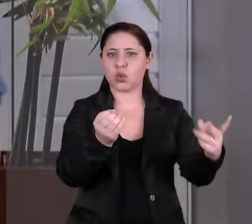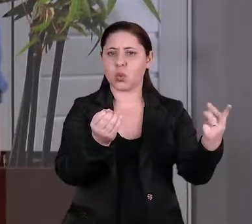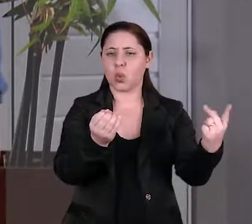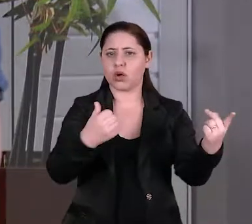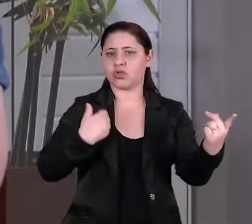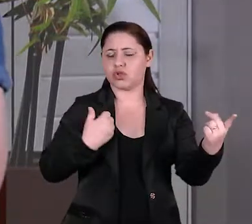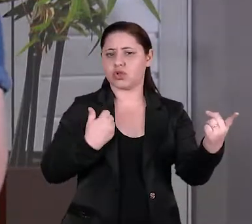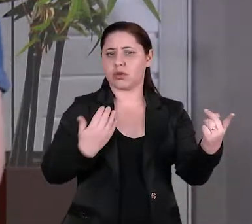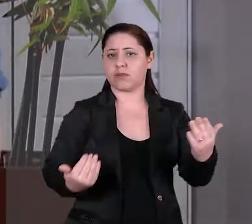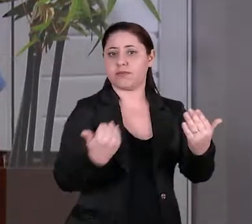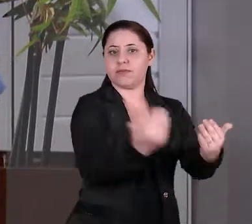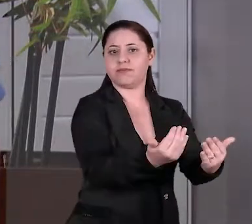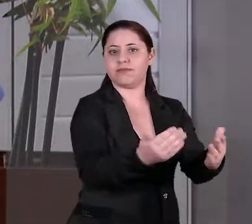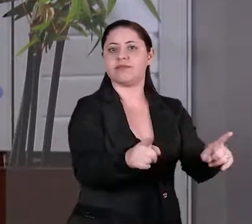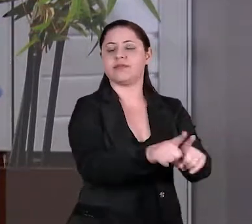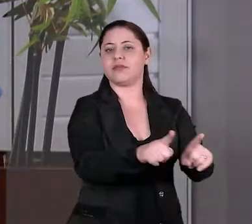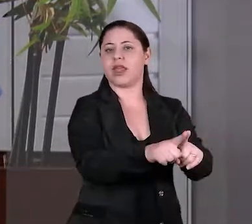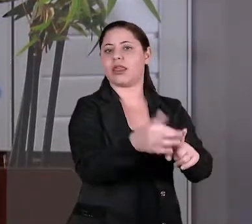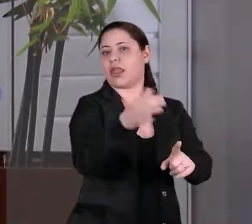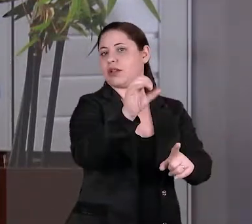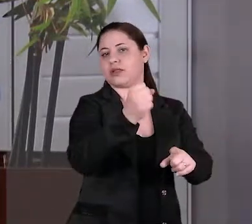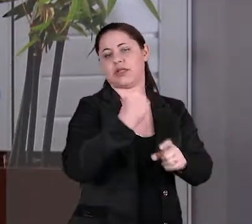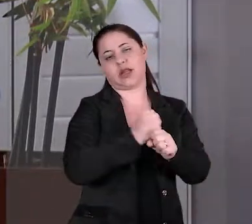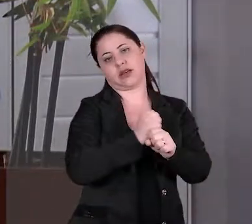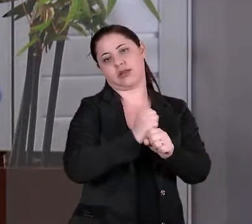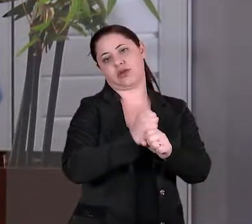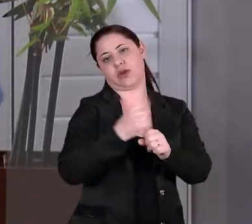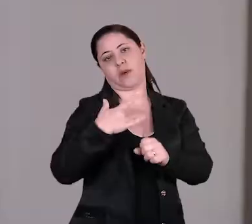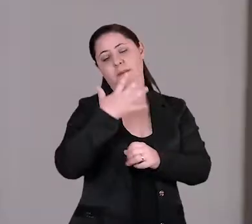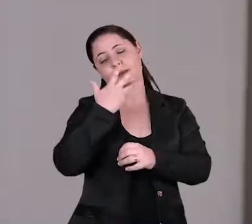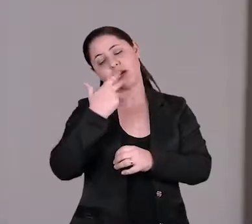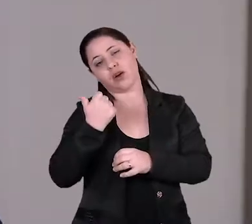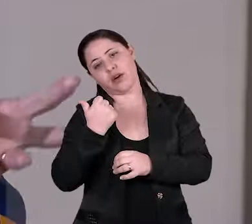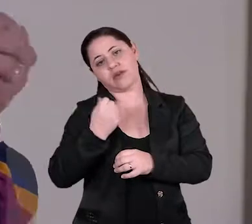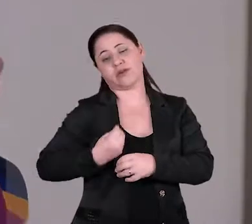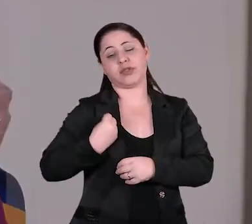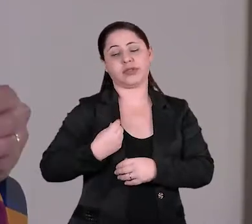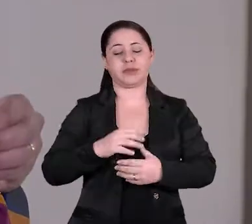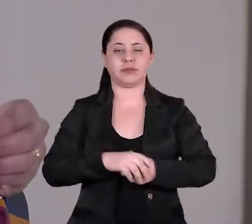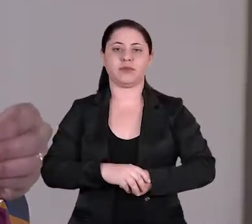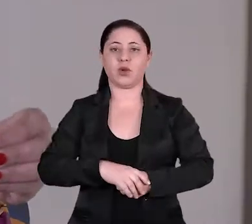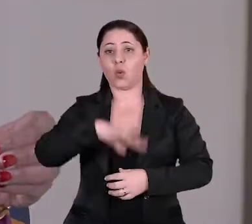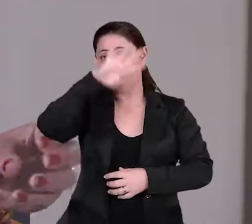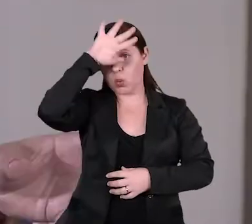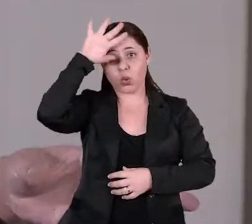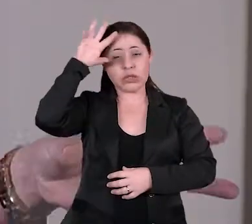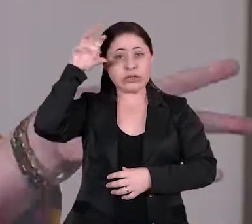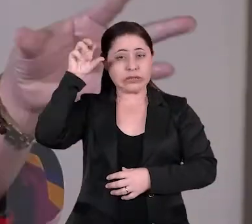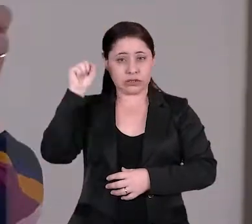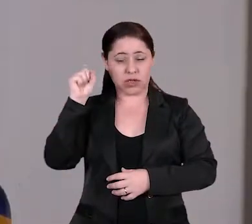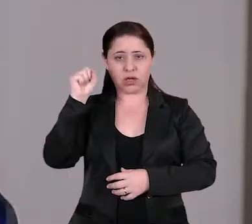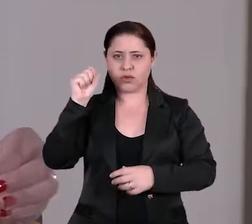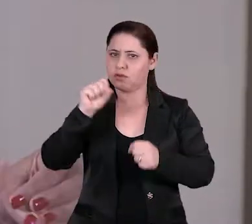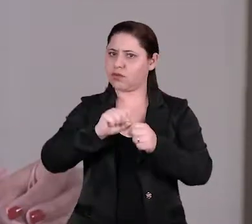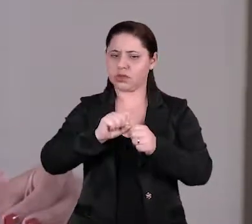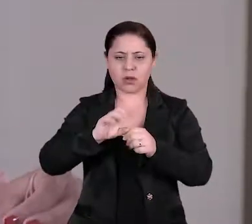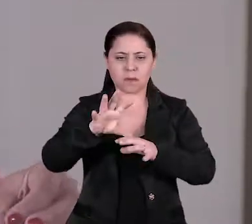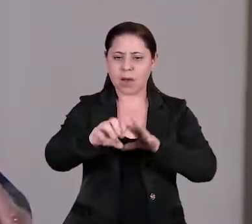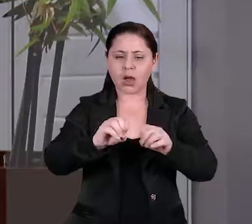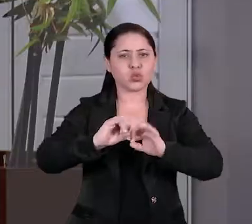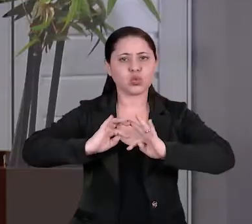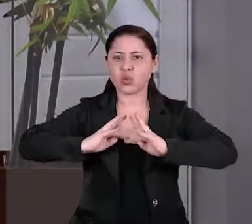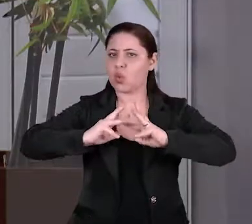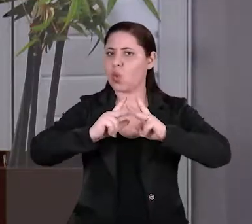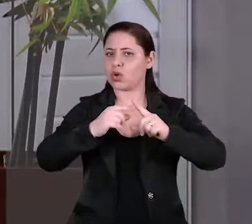receber, e aí 10 anos de qualidade de vida para essa pessoa, né? É importante dizer que o Estado ele faz a captação de todos os órgãos,